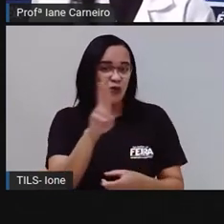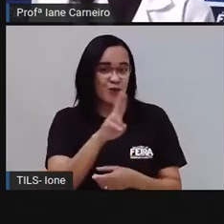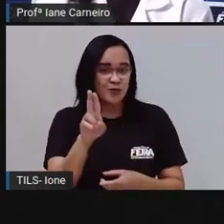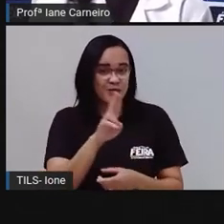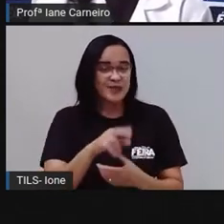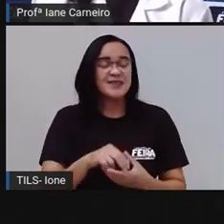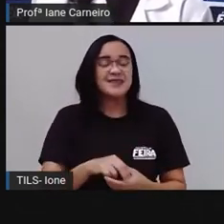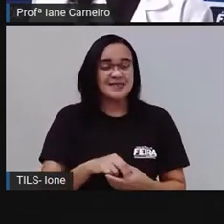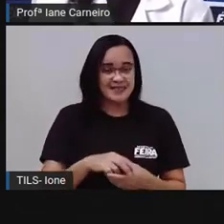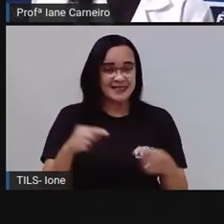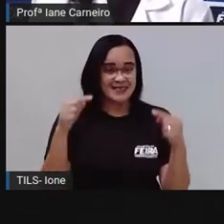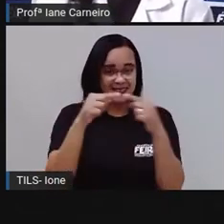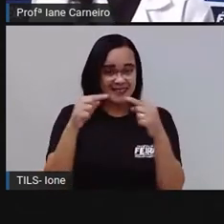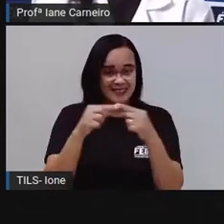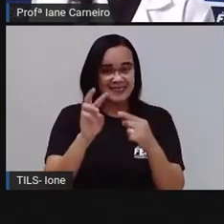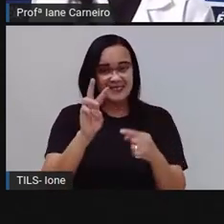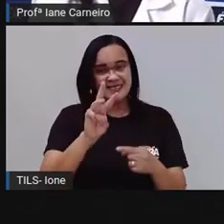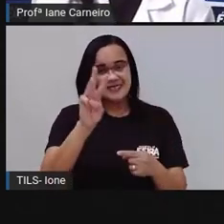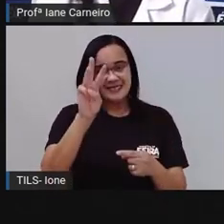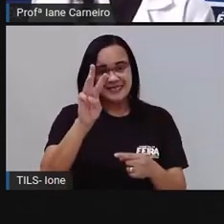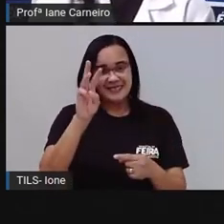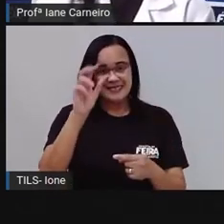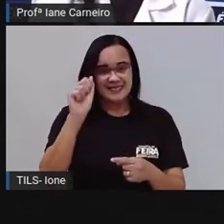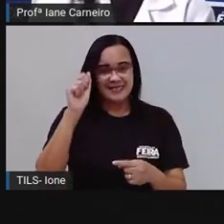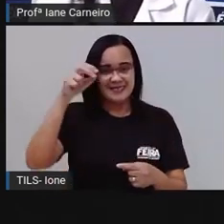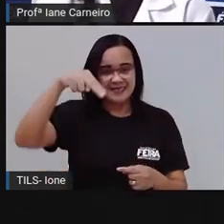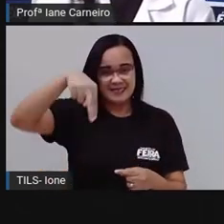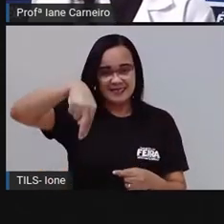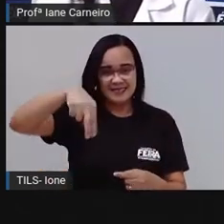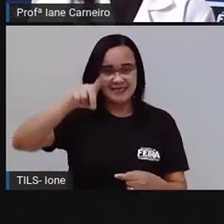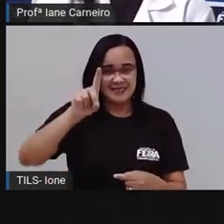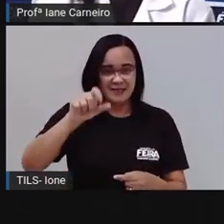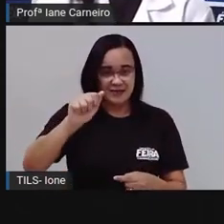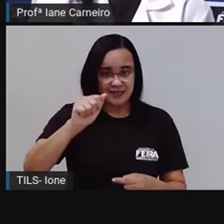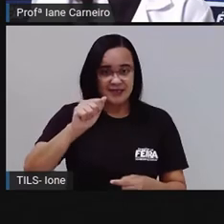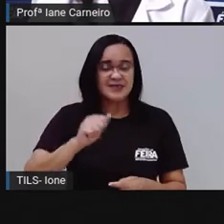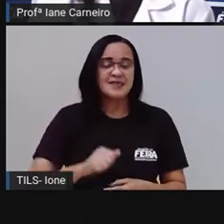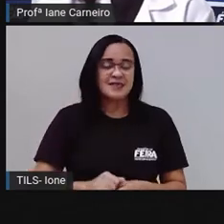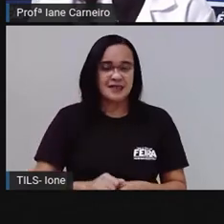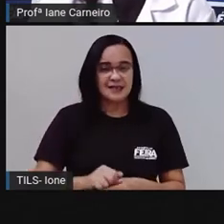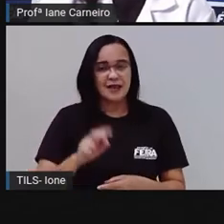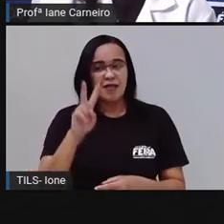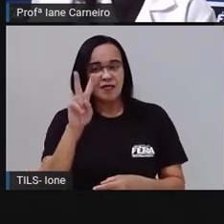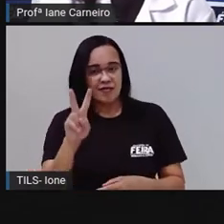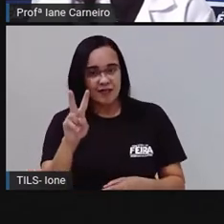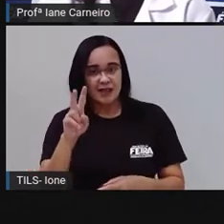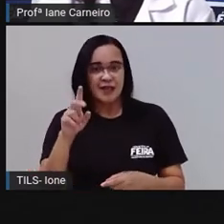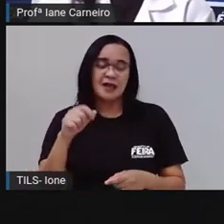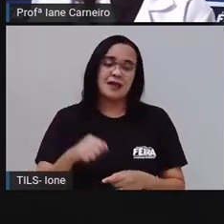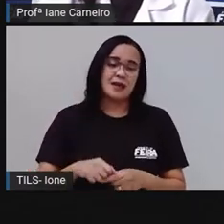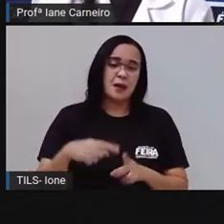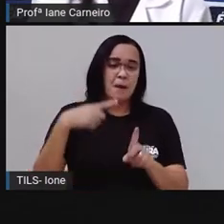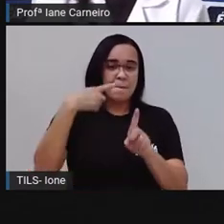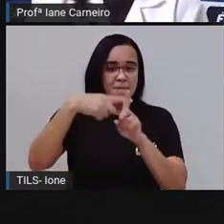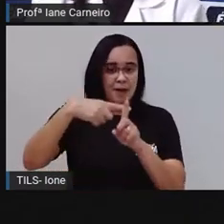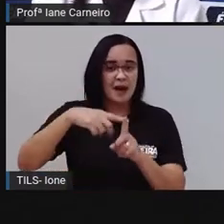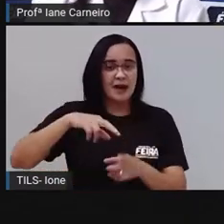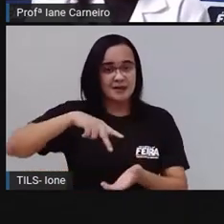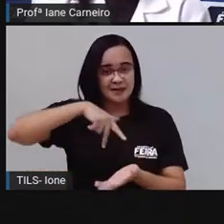a Vanda, ó. O W com som de V, ó. V mais anda,